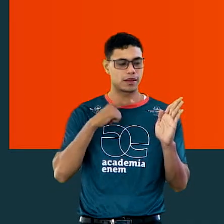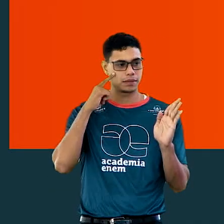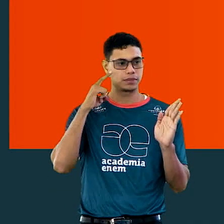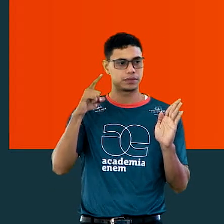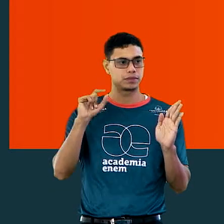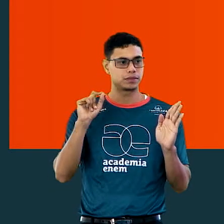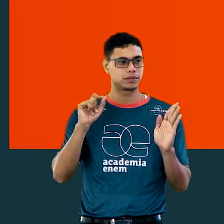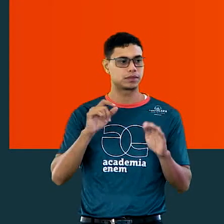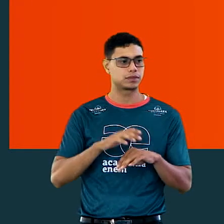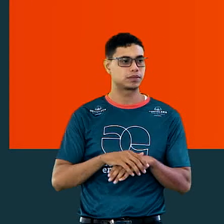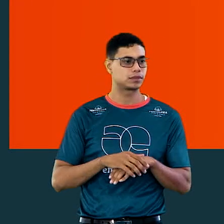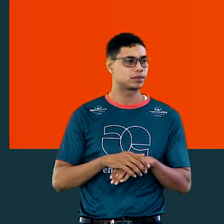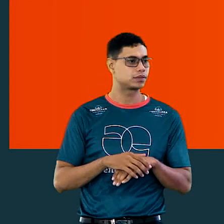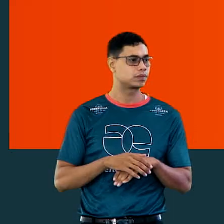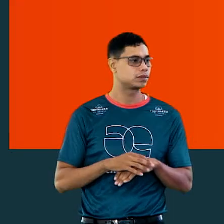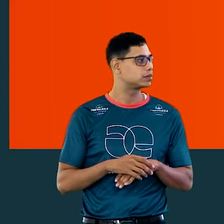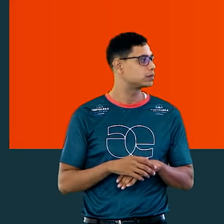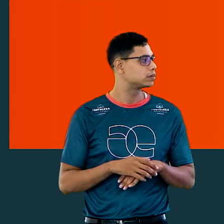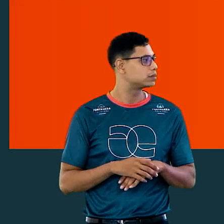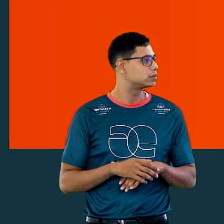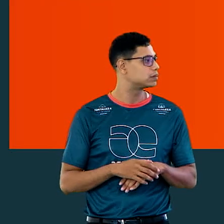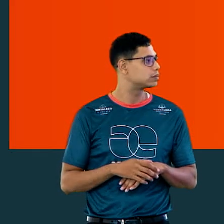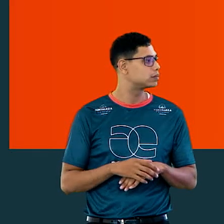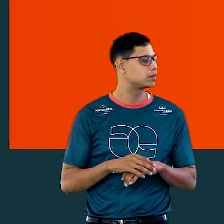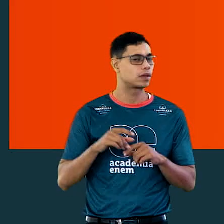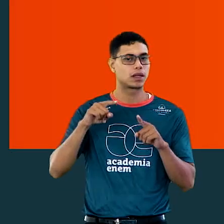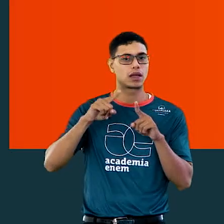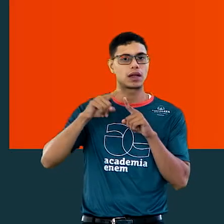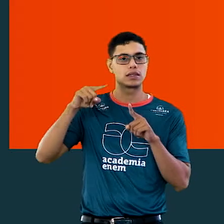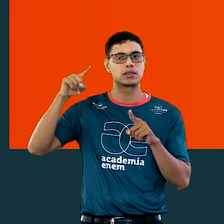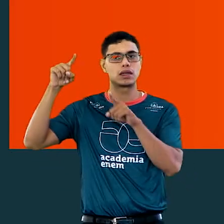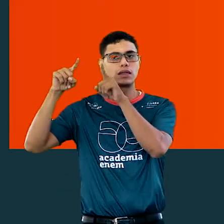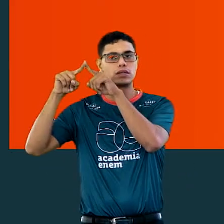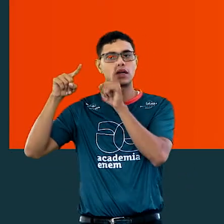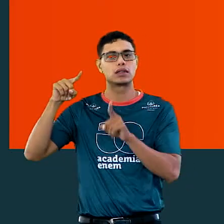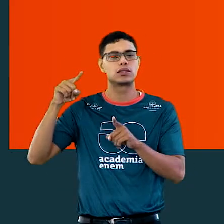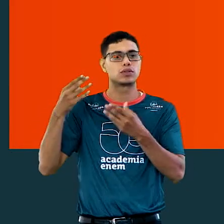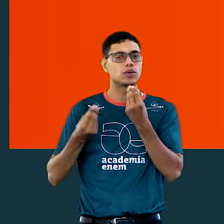é que está o comando? Crescente, decrescente, diz para mim.